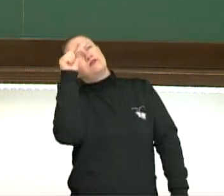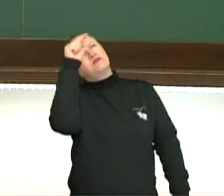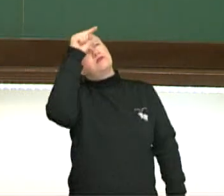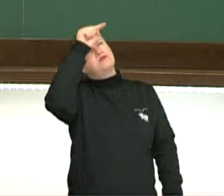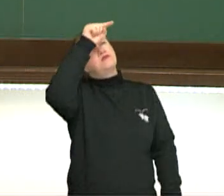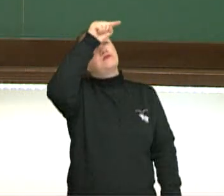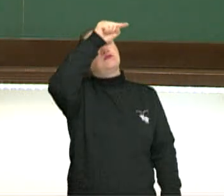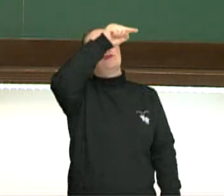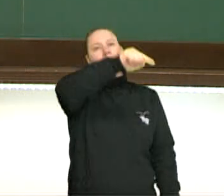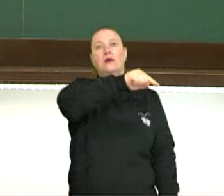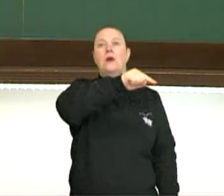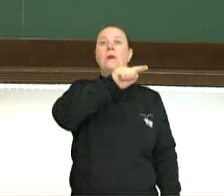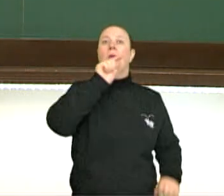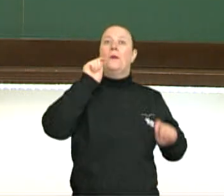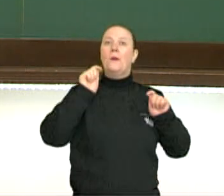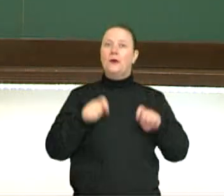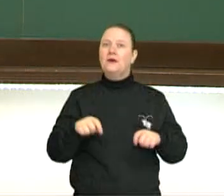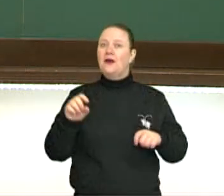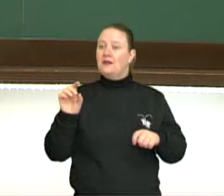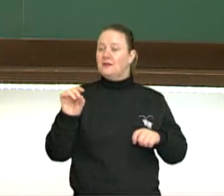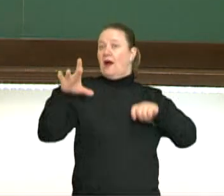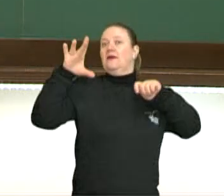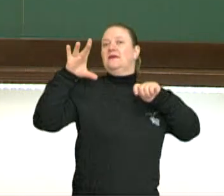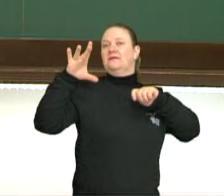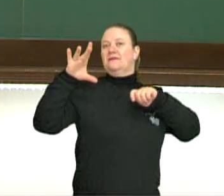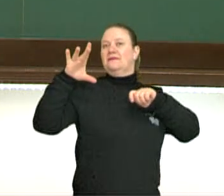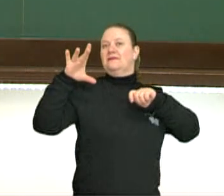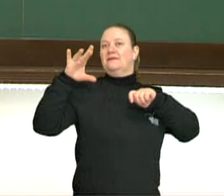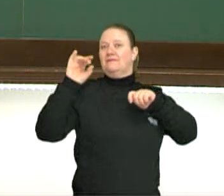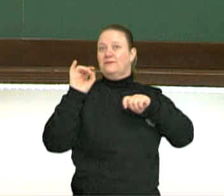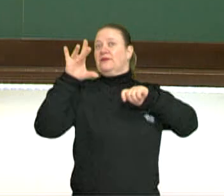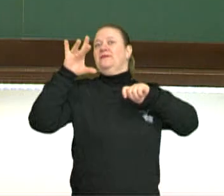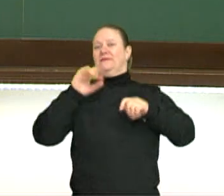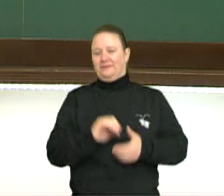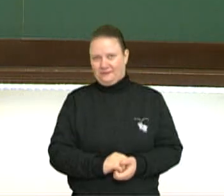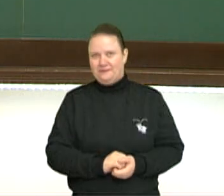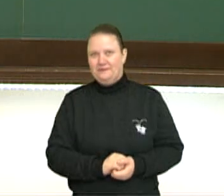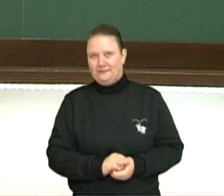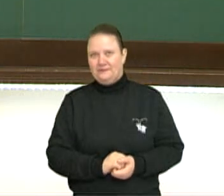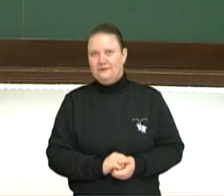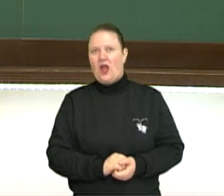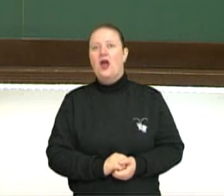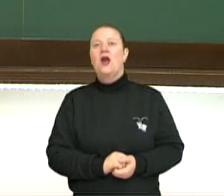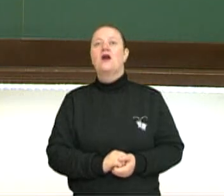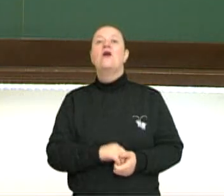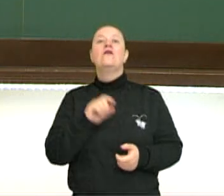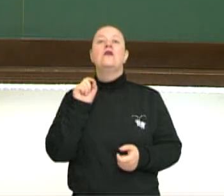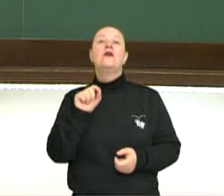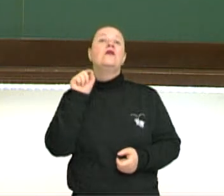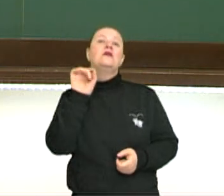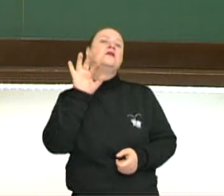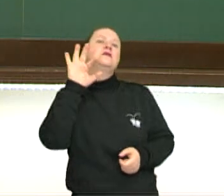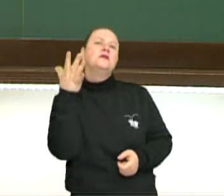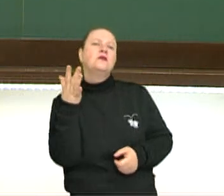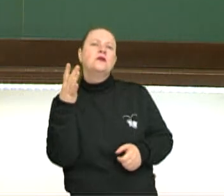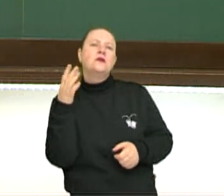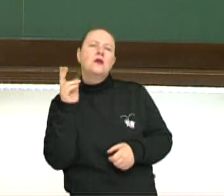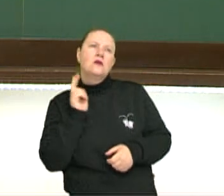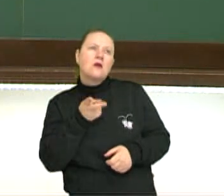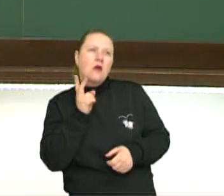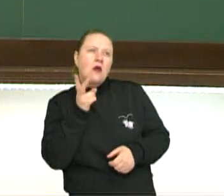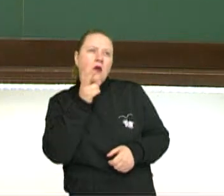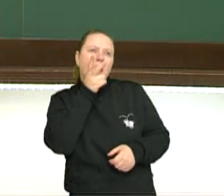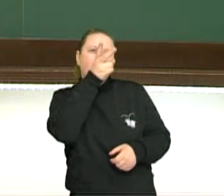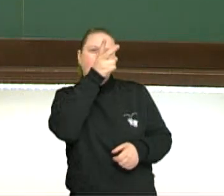essa corda e, consequentemente, ele irá permanecer numa situação de equilíbrio, que é a